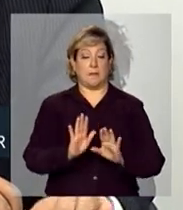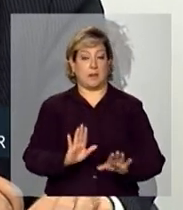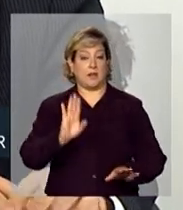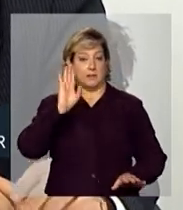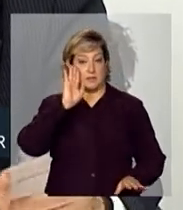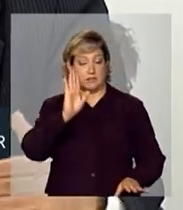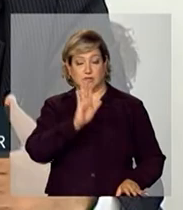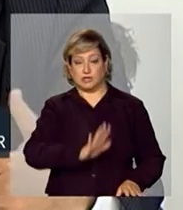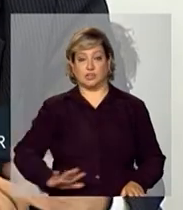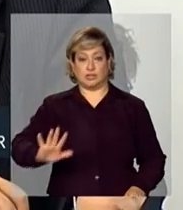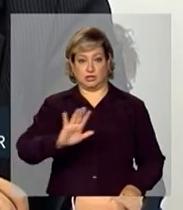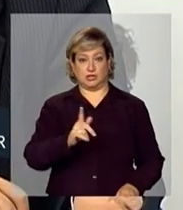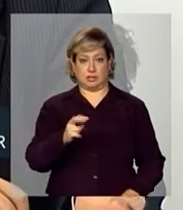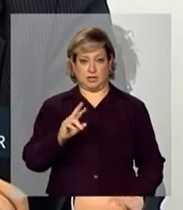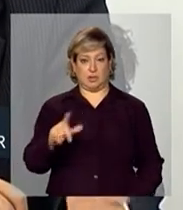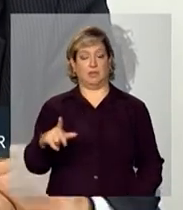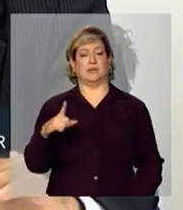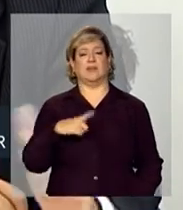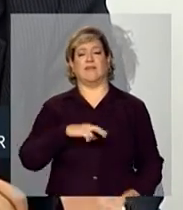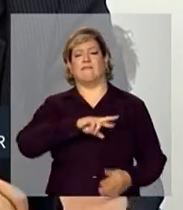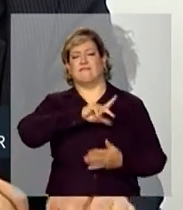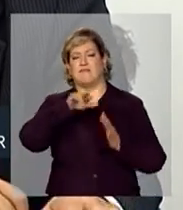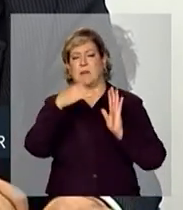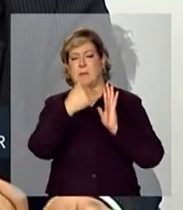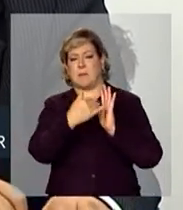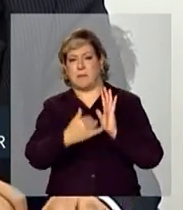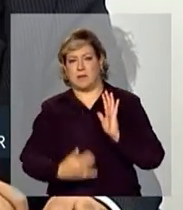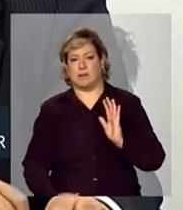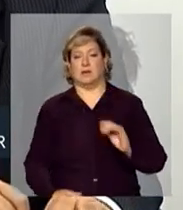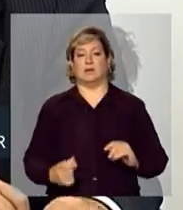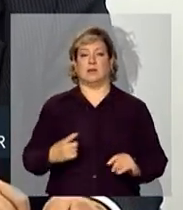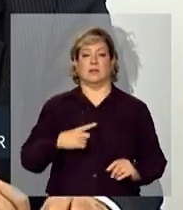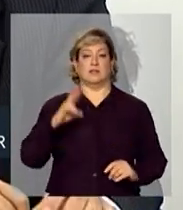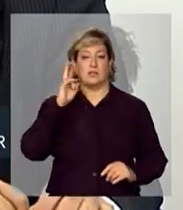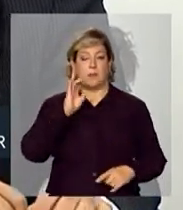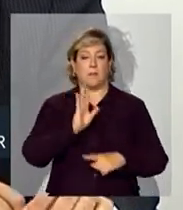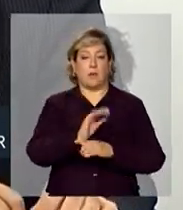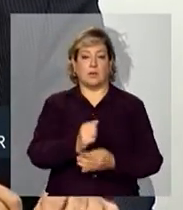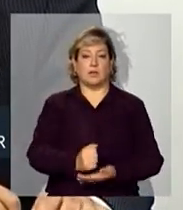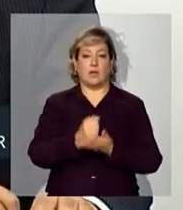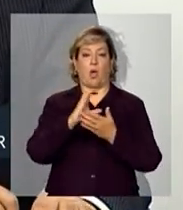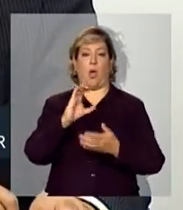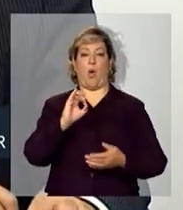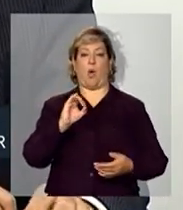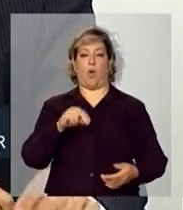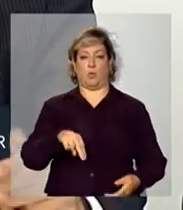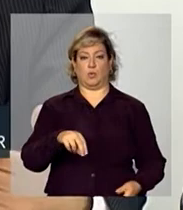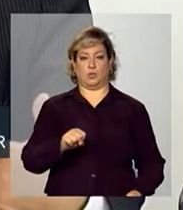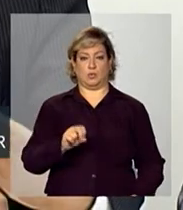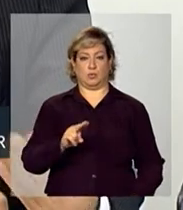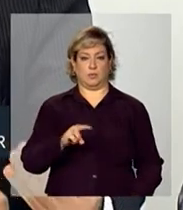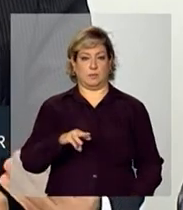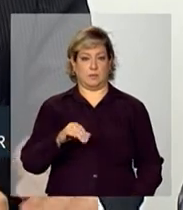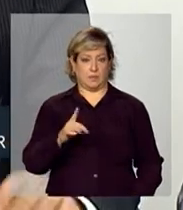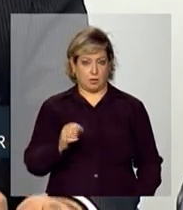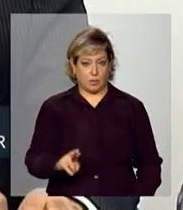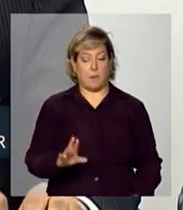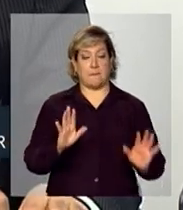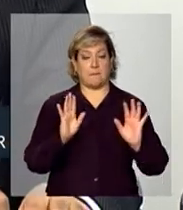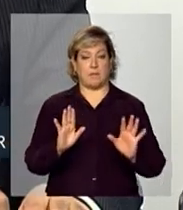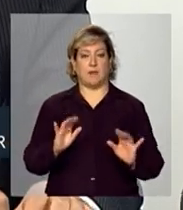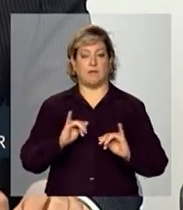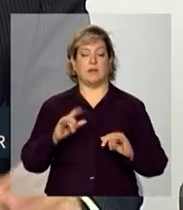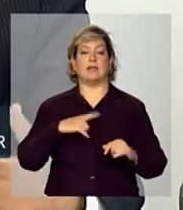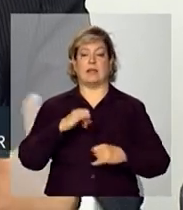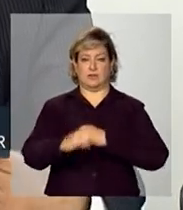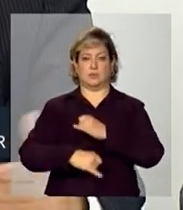vista geral tem vários pontos de proteção ao consumidor mas eu vou citar apenas alguns depois vai estar